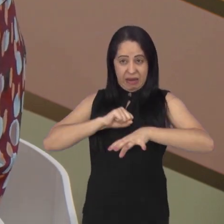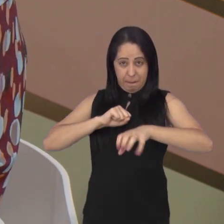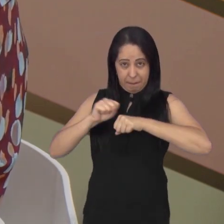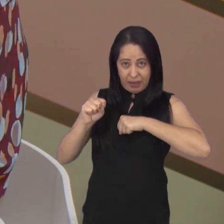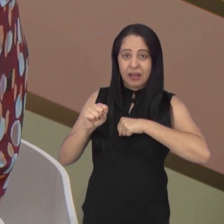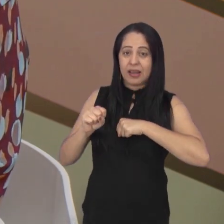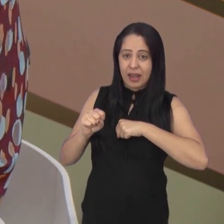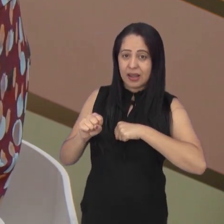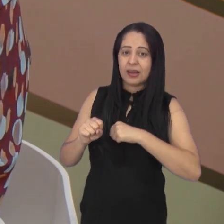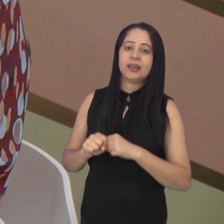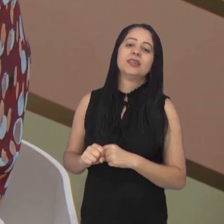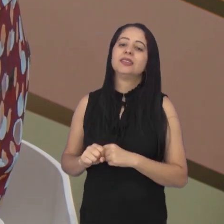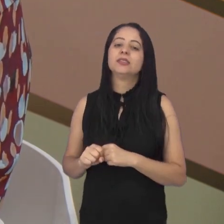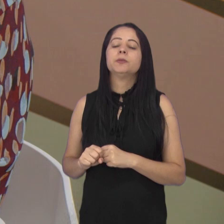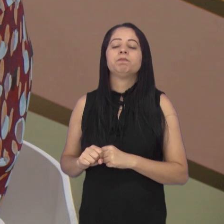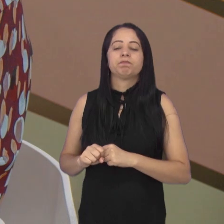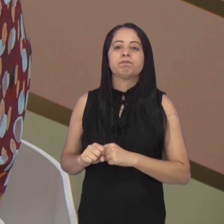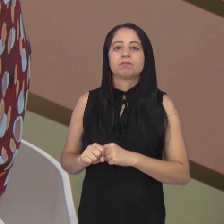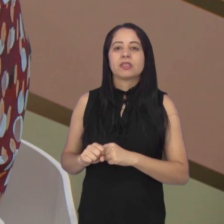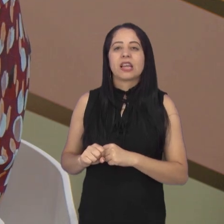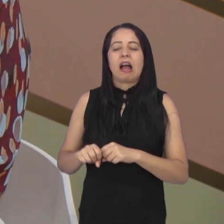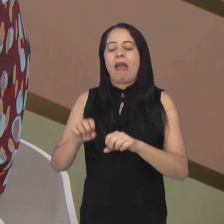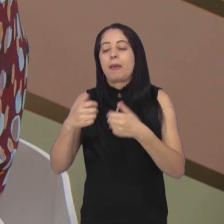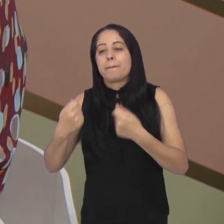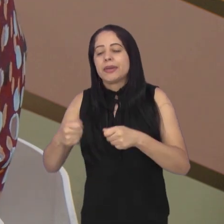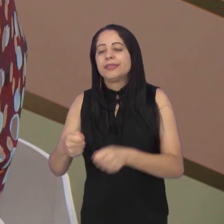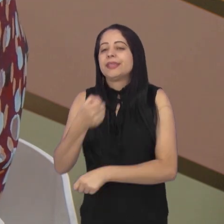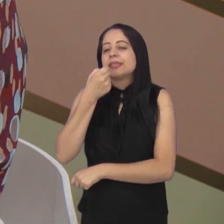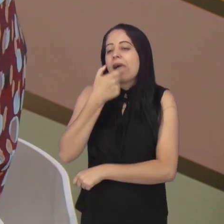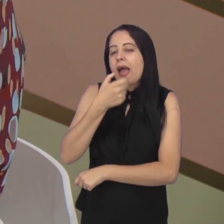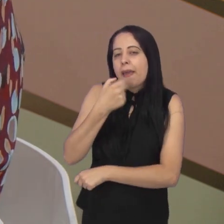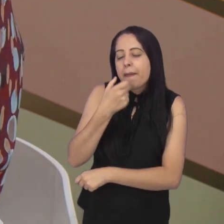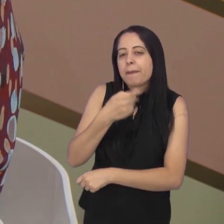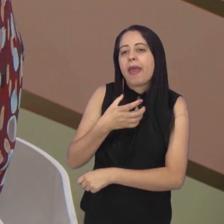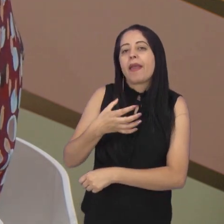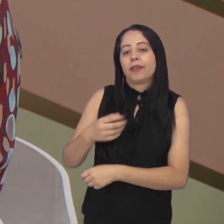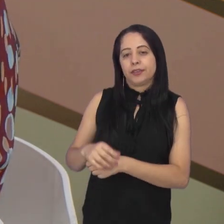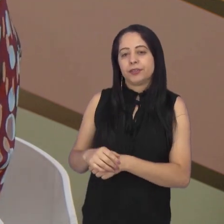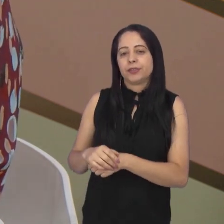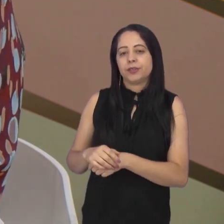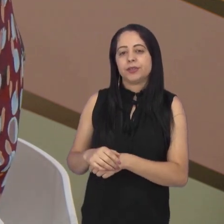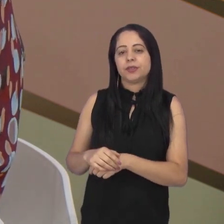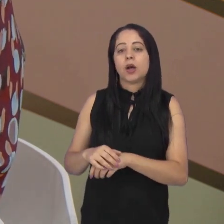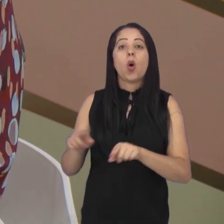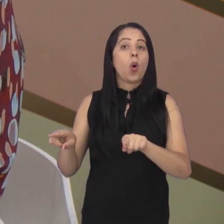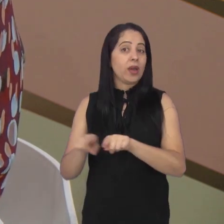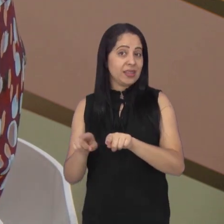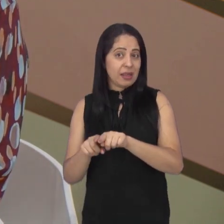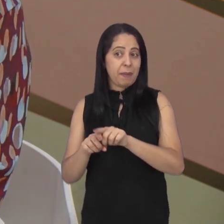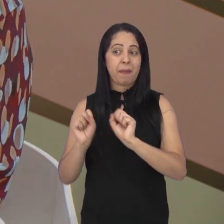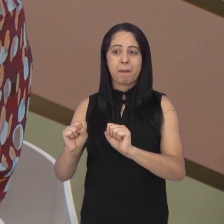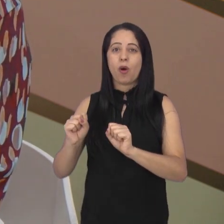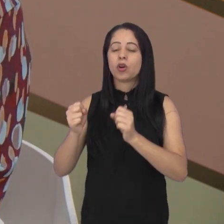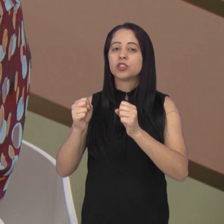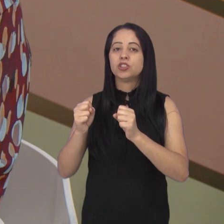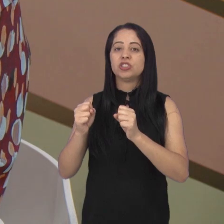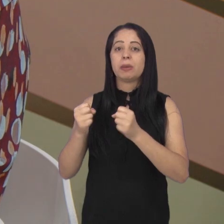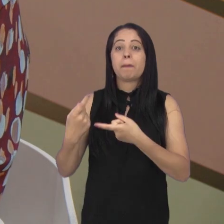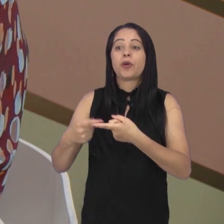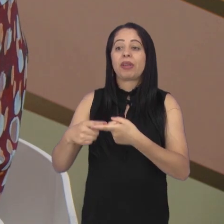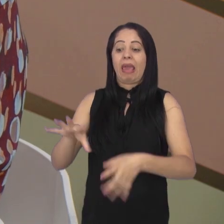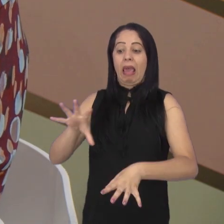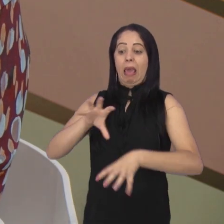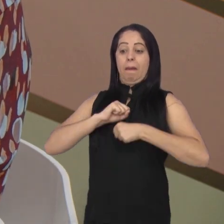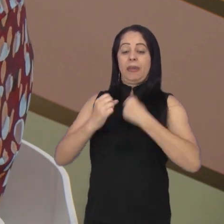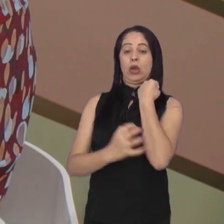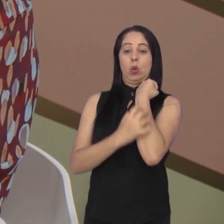de antibióticos e que é o tratamento mais agudo, que acontece de vez em quando, ou ela pode estar associada com processo alérgico. Então eu vou